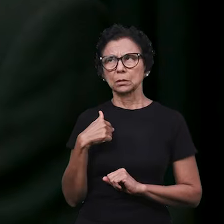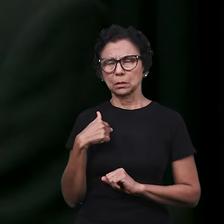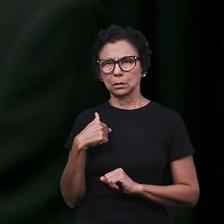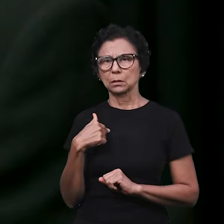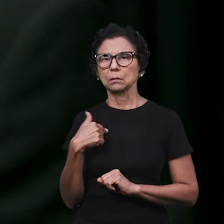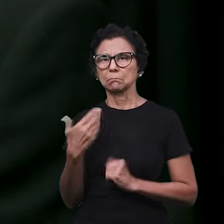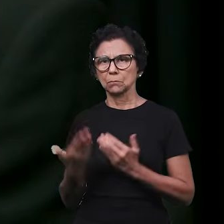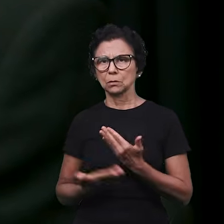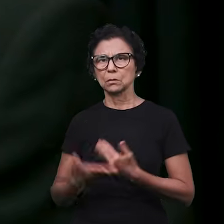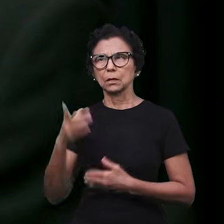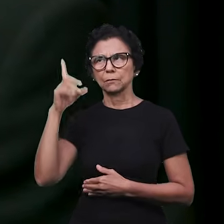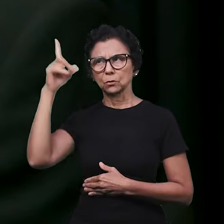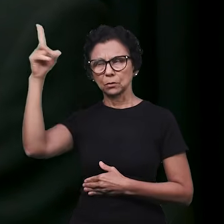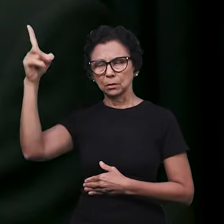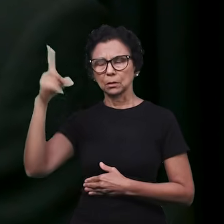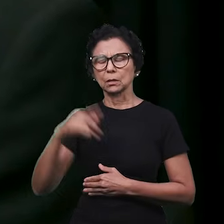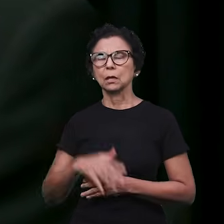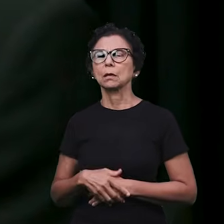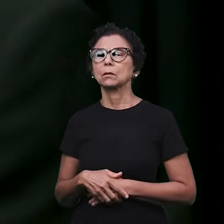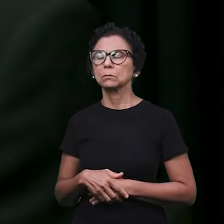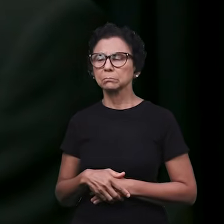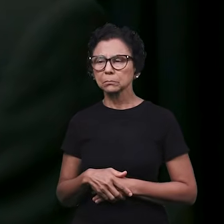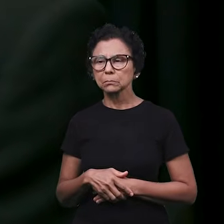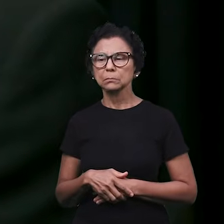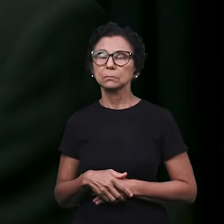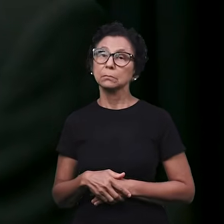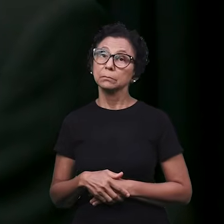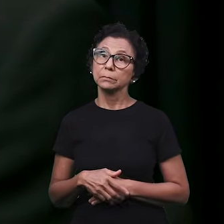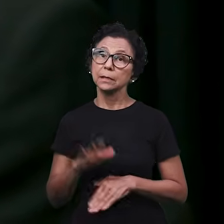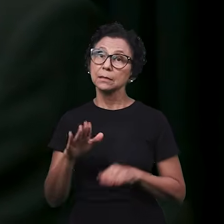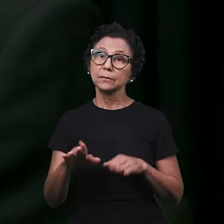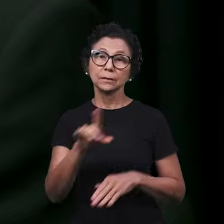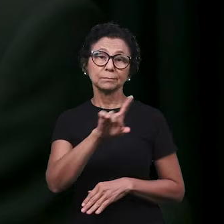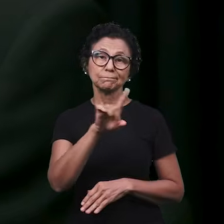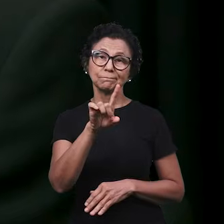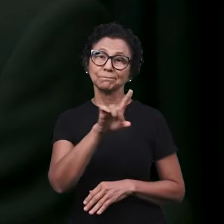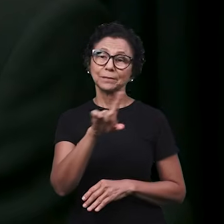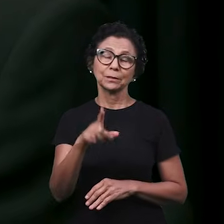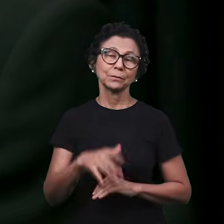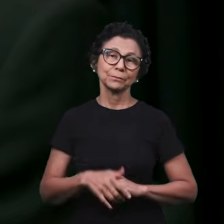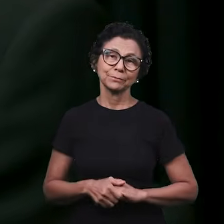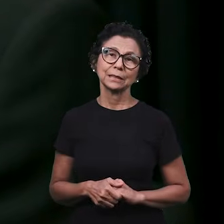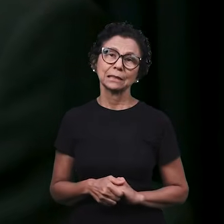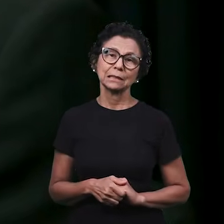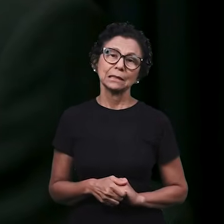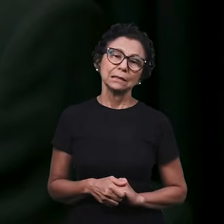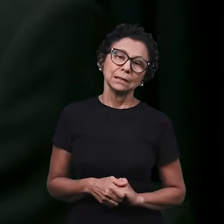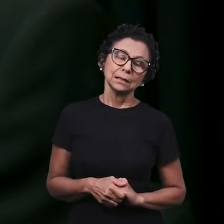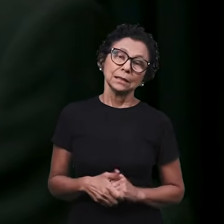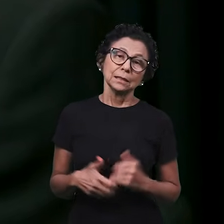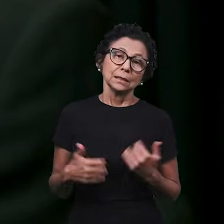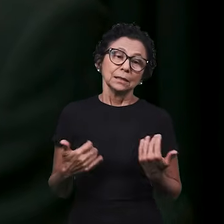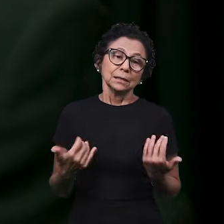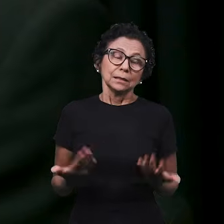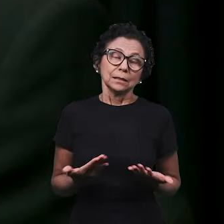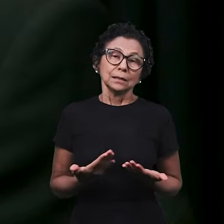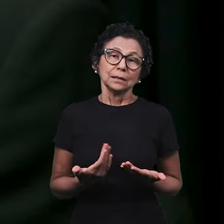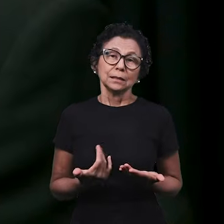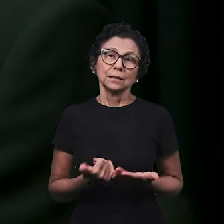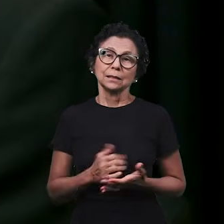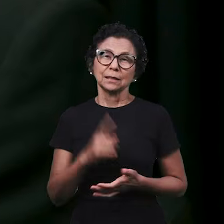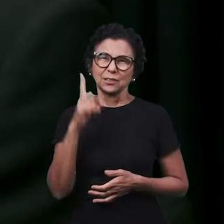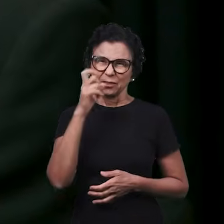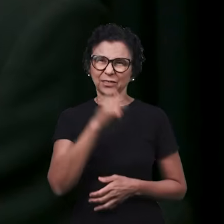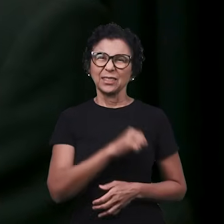estamos. Nós estamos dentro daquilo que o Senhor tem para nós, e a renúncia não